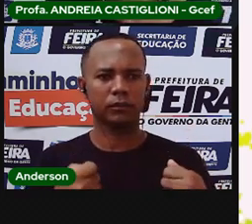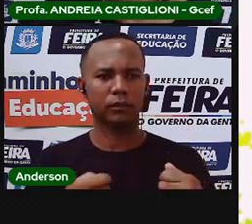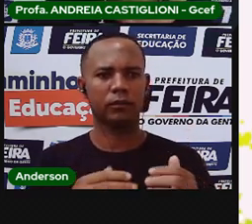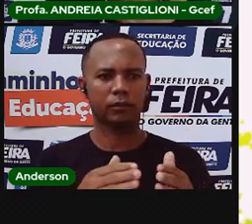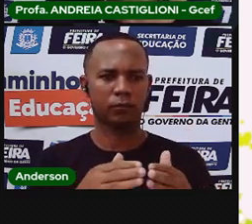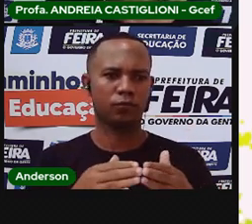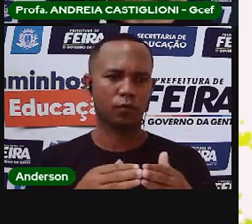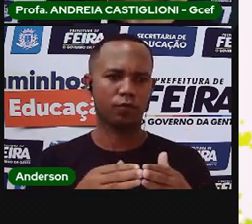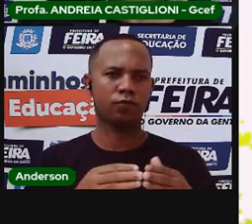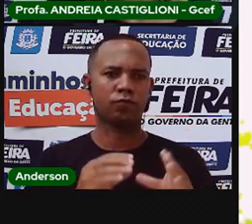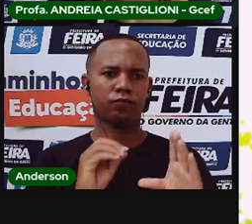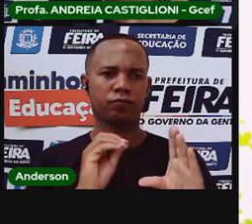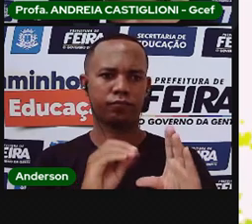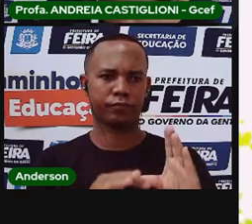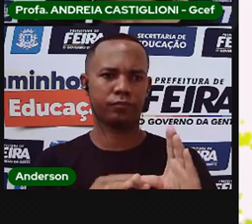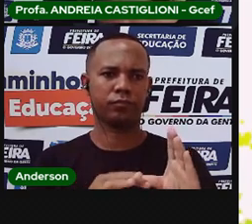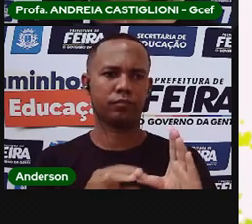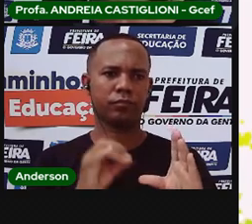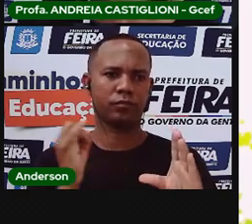Por favor.